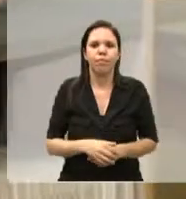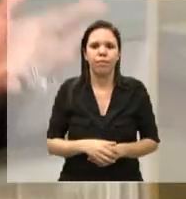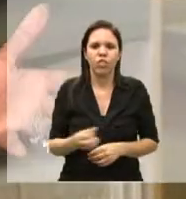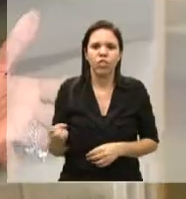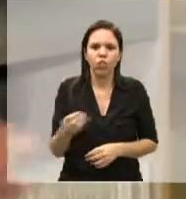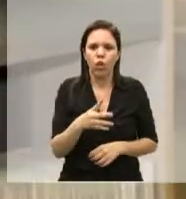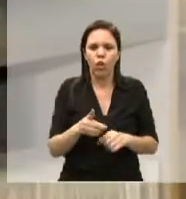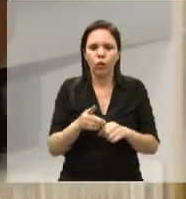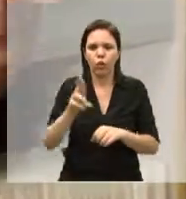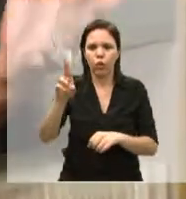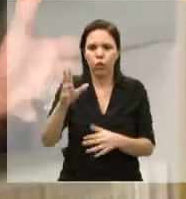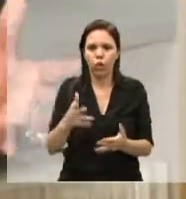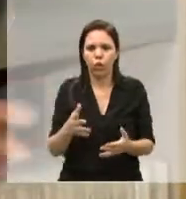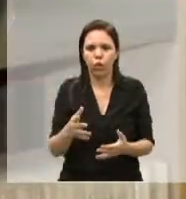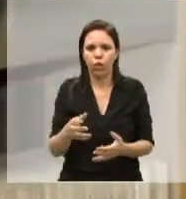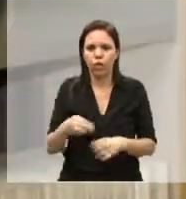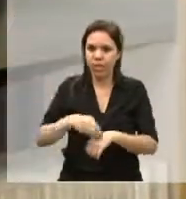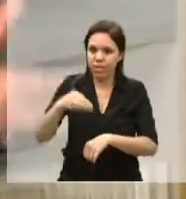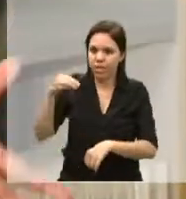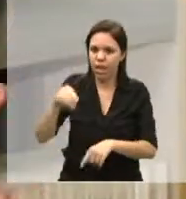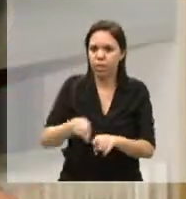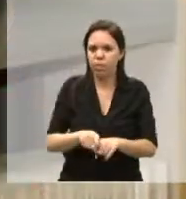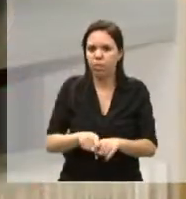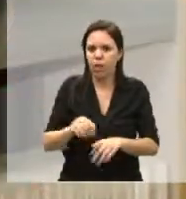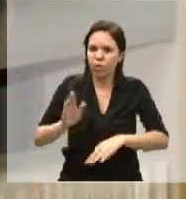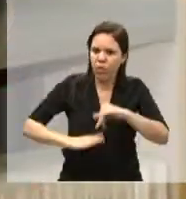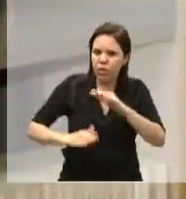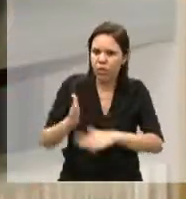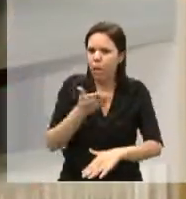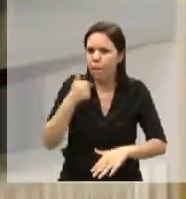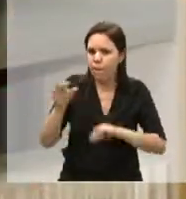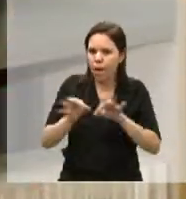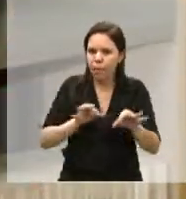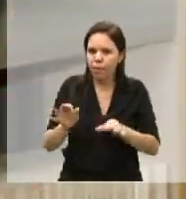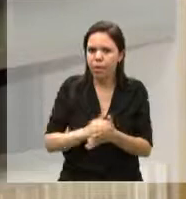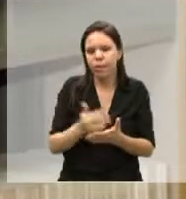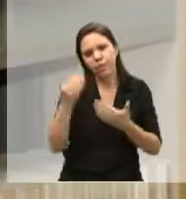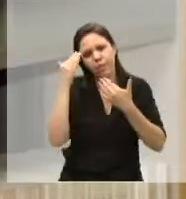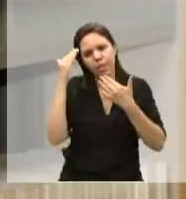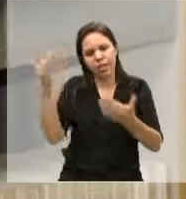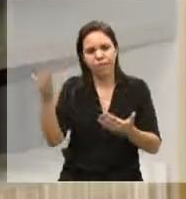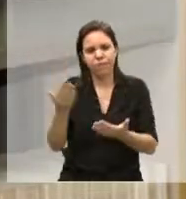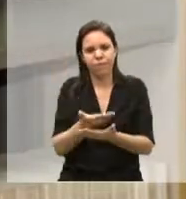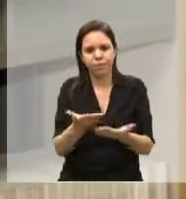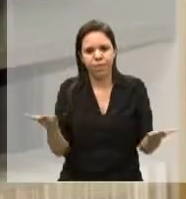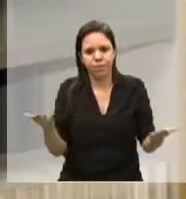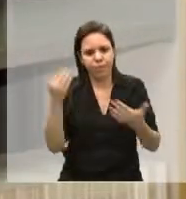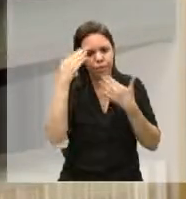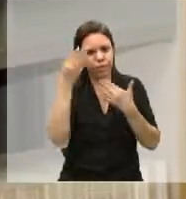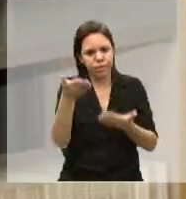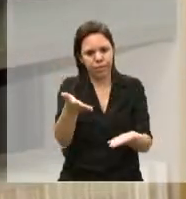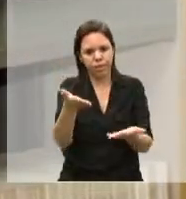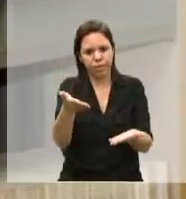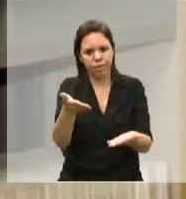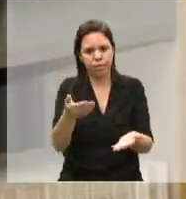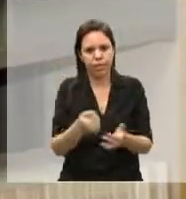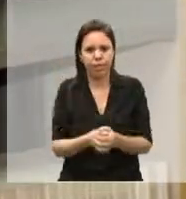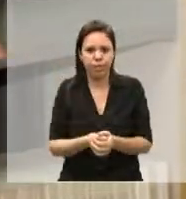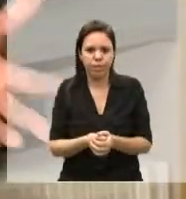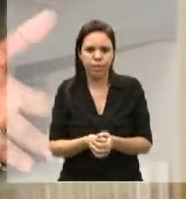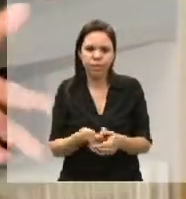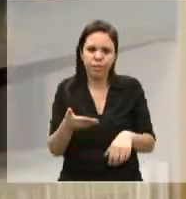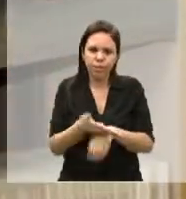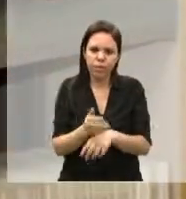novos doutores, novos mestrados e profissionais melhores preparados. Muito obrigada. Eu agradeço também a você